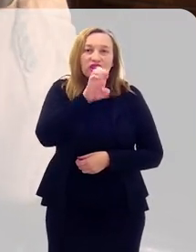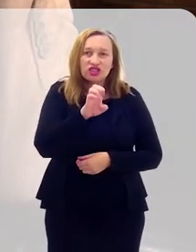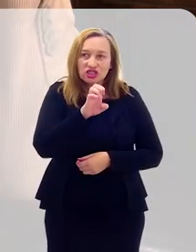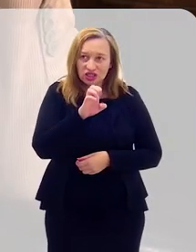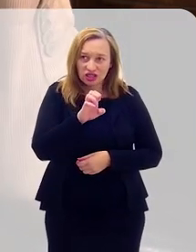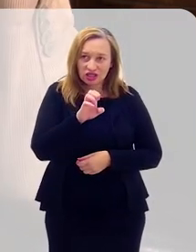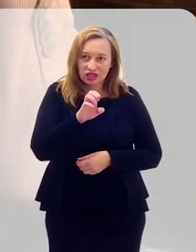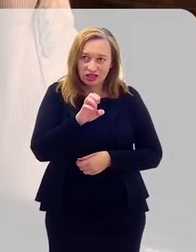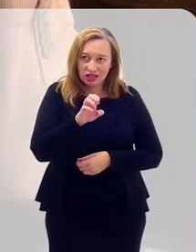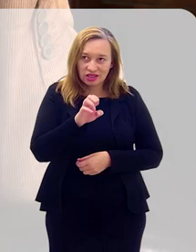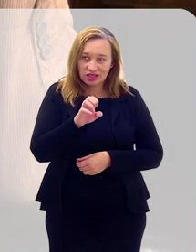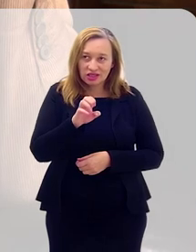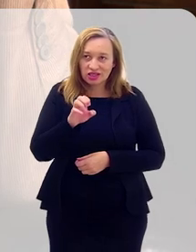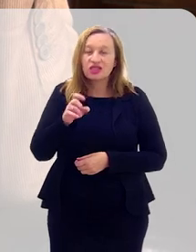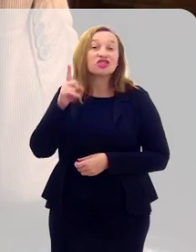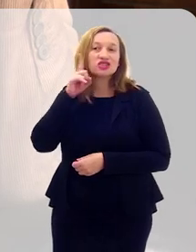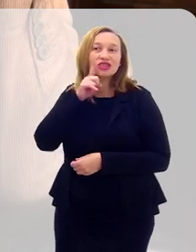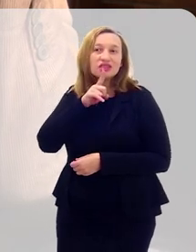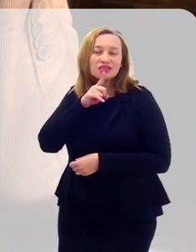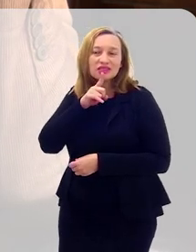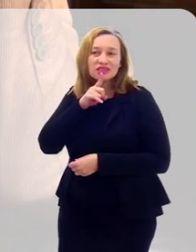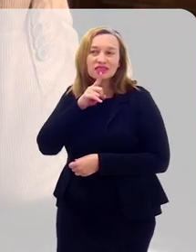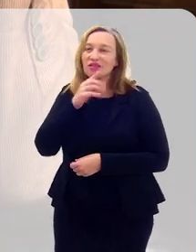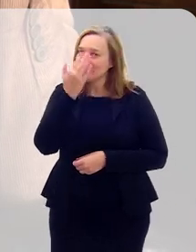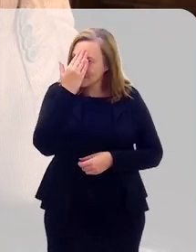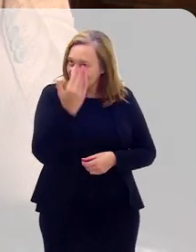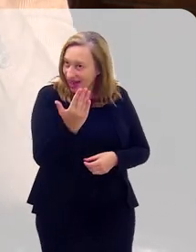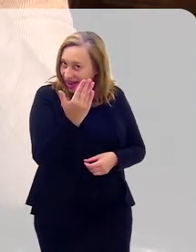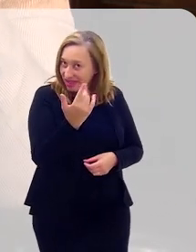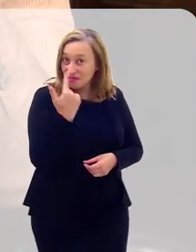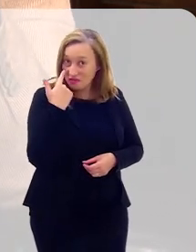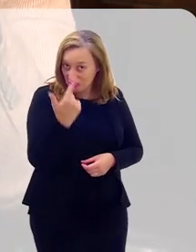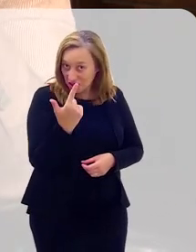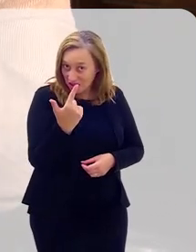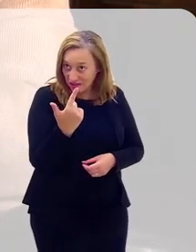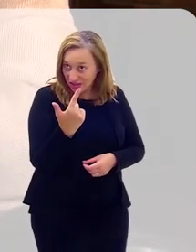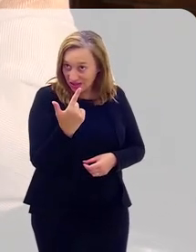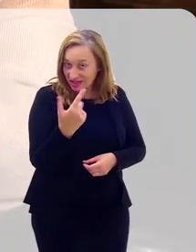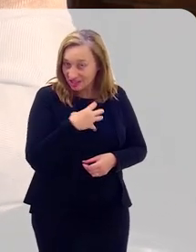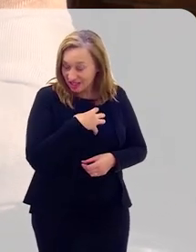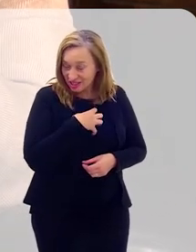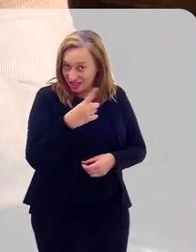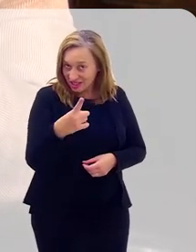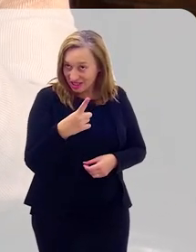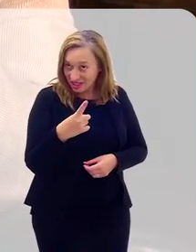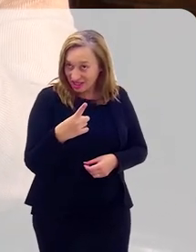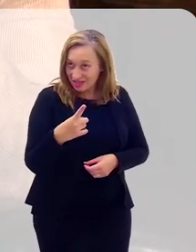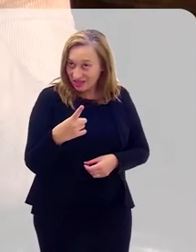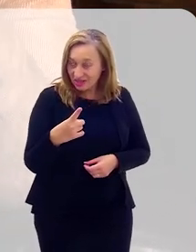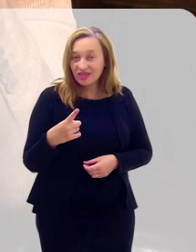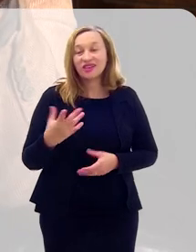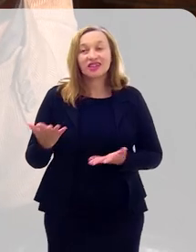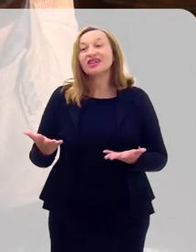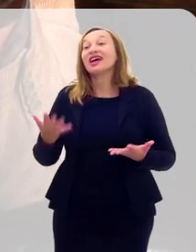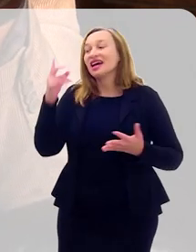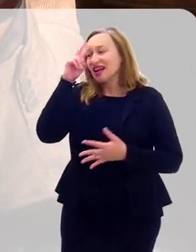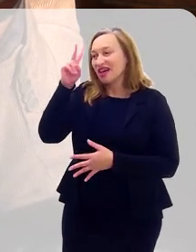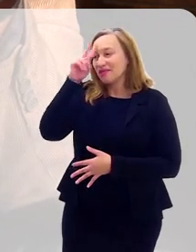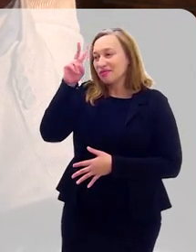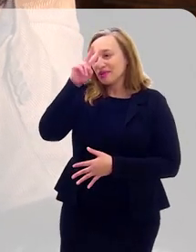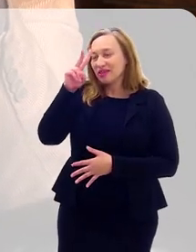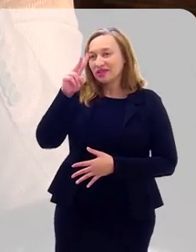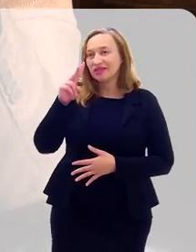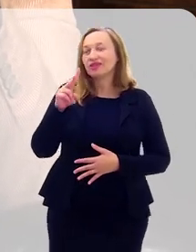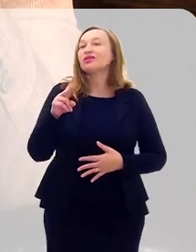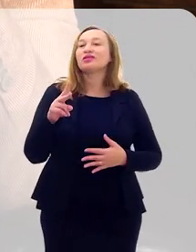Jorge William no exterior. That's great. Obrigado. Você sentiu that's great, né? É desse jeito. E lembrando também com